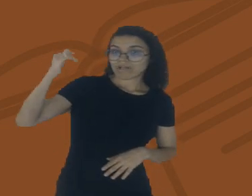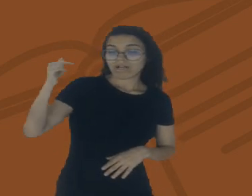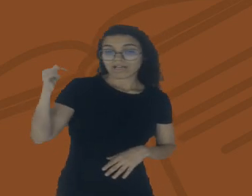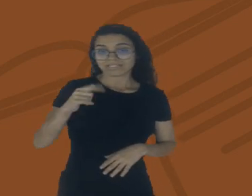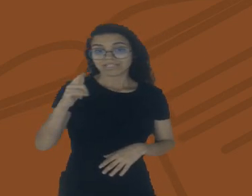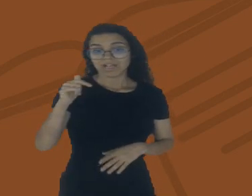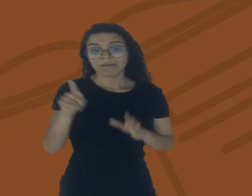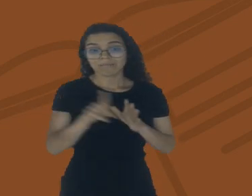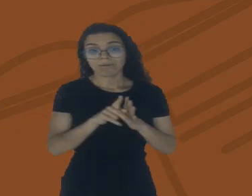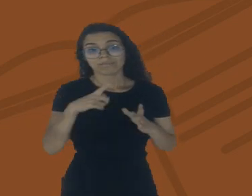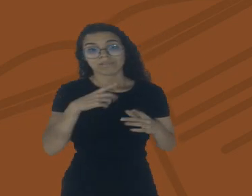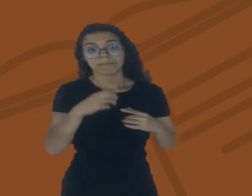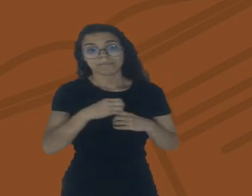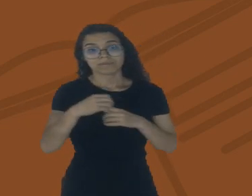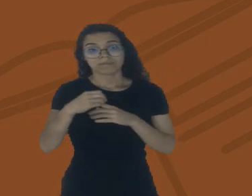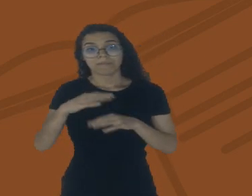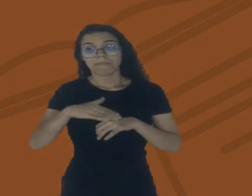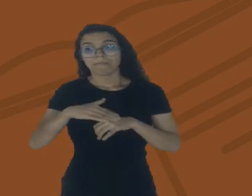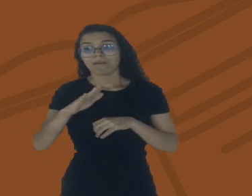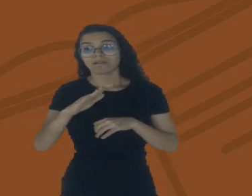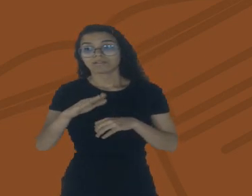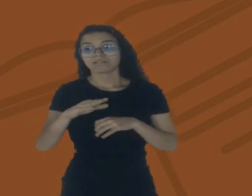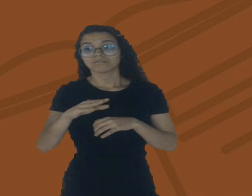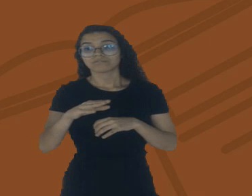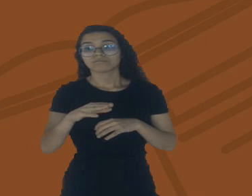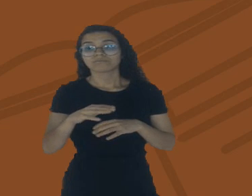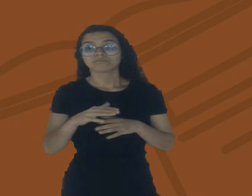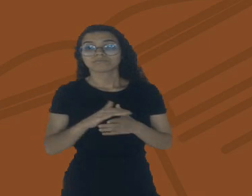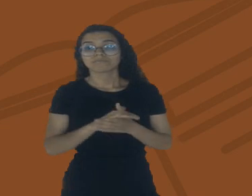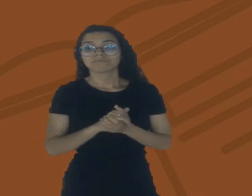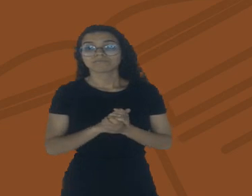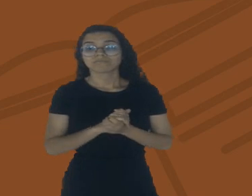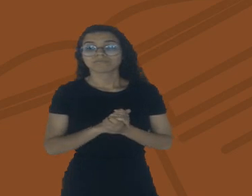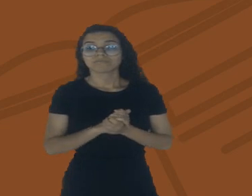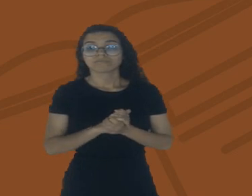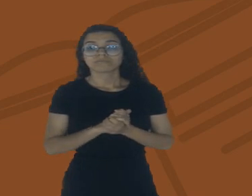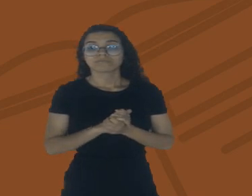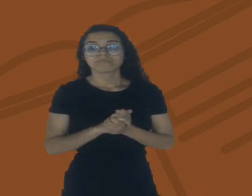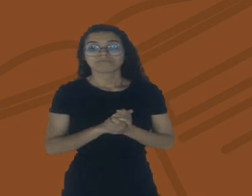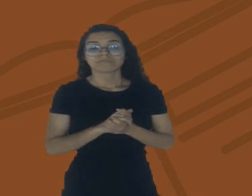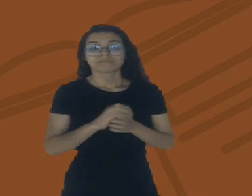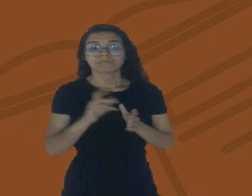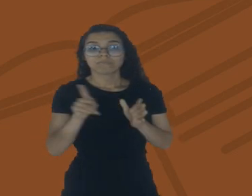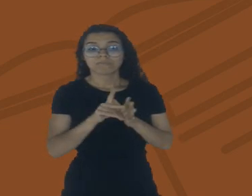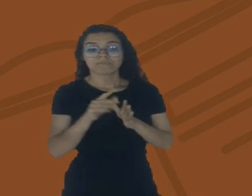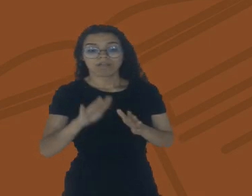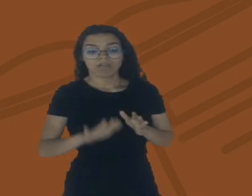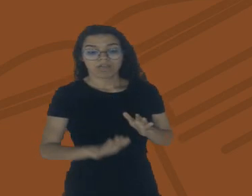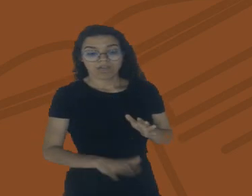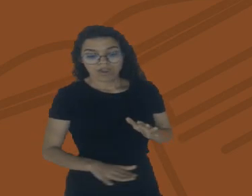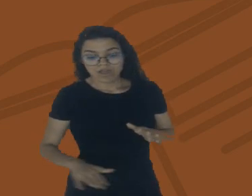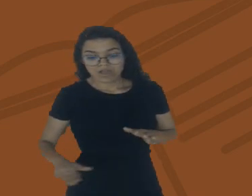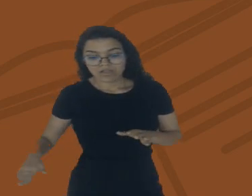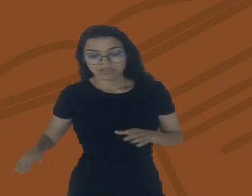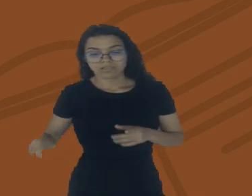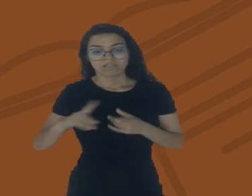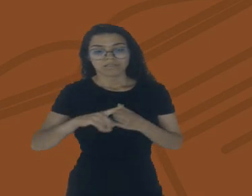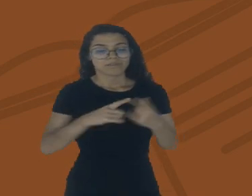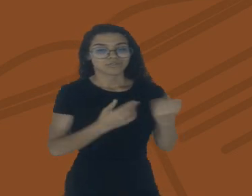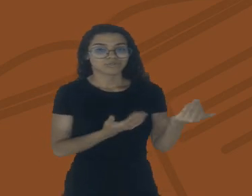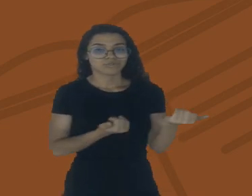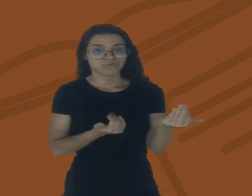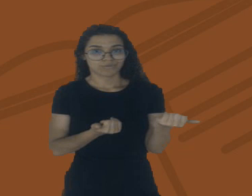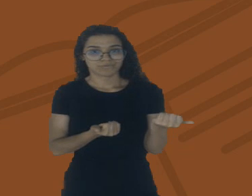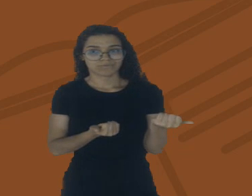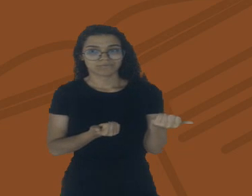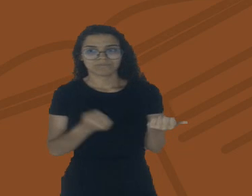presente principalmente no processo de crescimento e desenvolvimento de crianças e adolescentes. Tá, mas esse hormônio